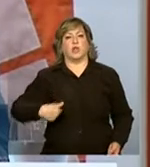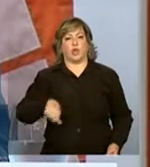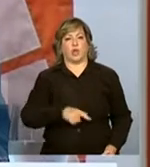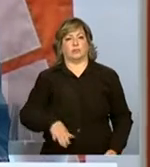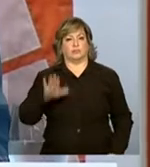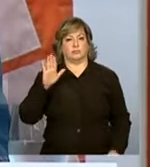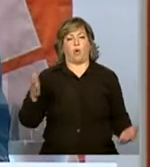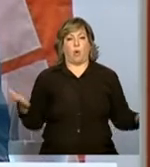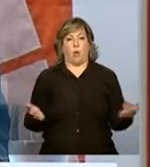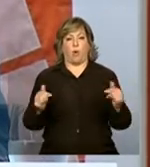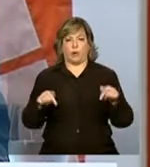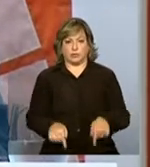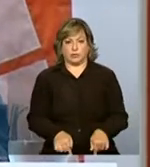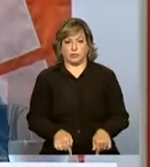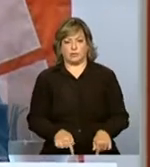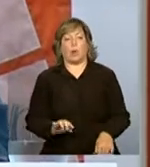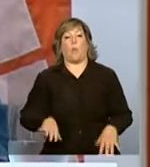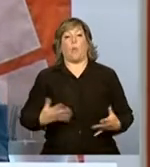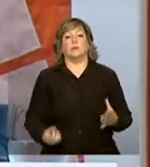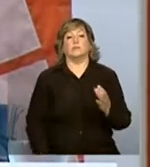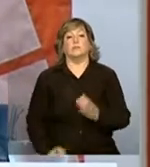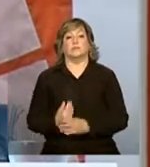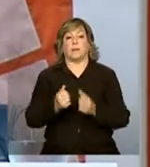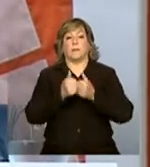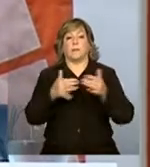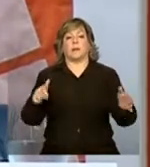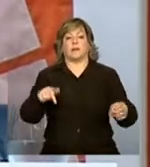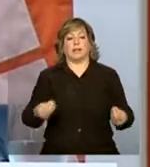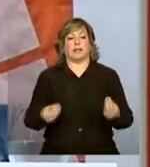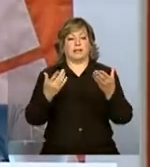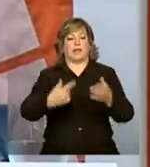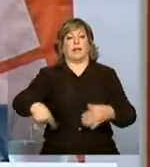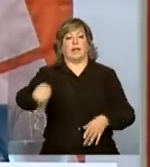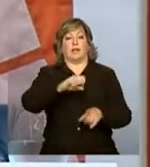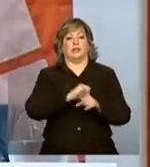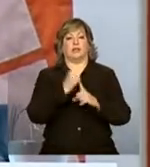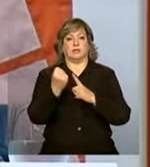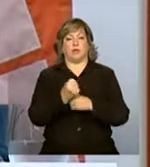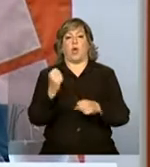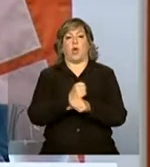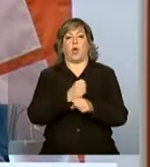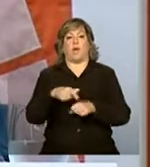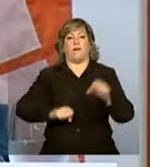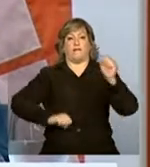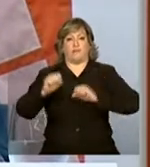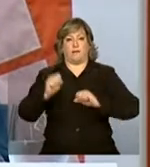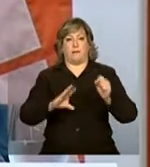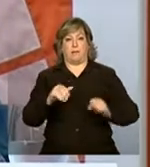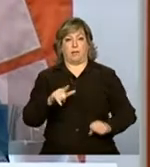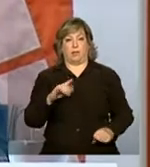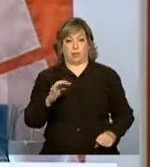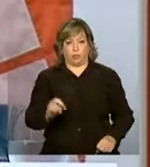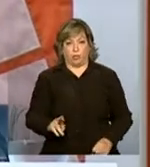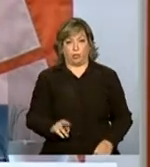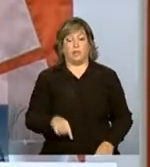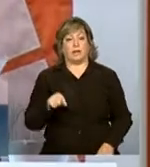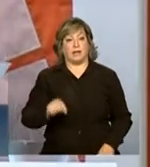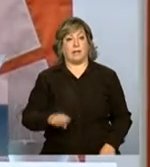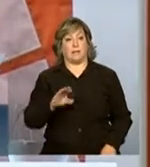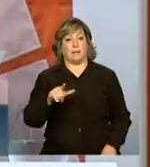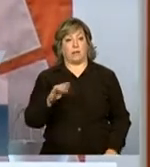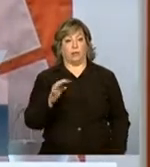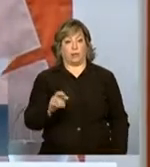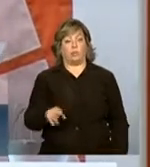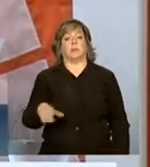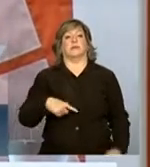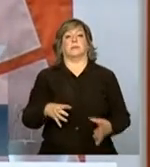aqui hoje ao inaugurarmos e entregarmos à sociedade as obras da fábrica da Baltô. A Baltô cresce